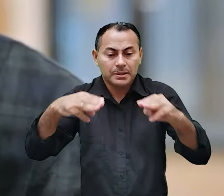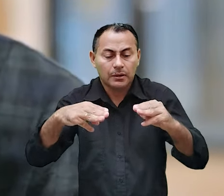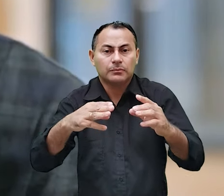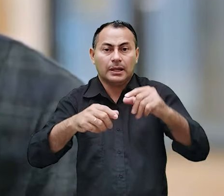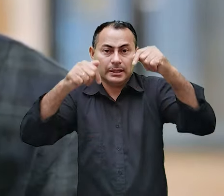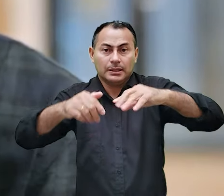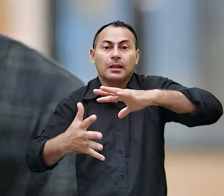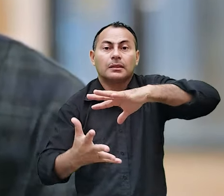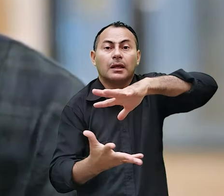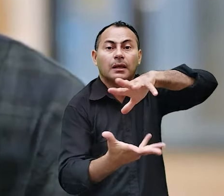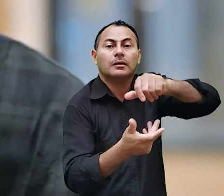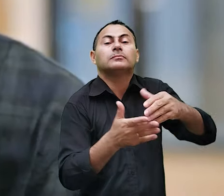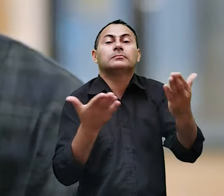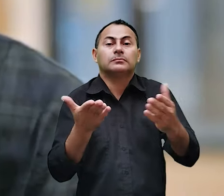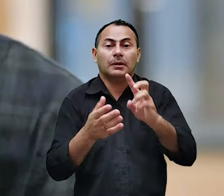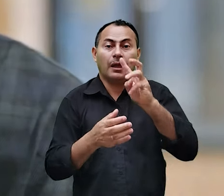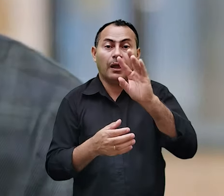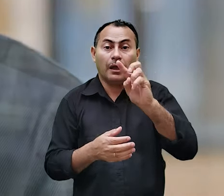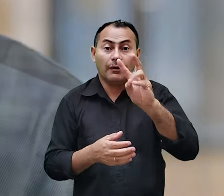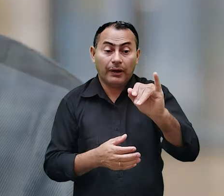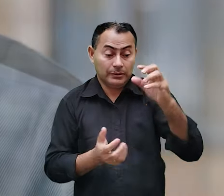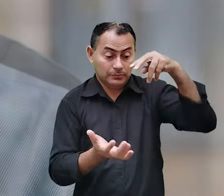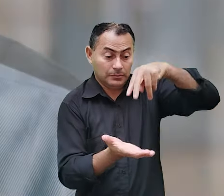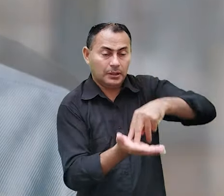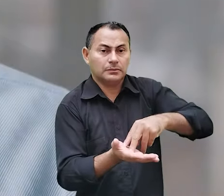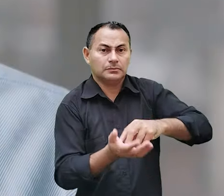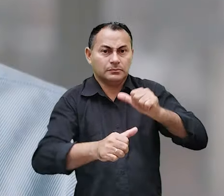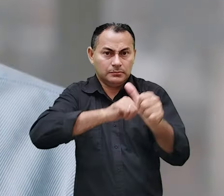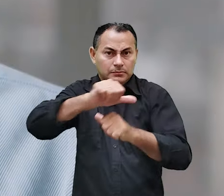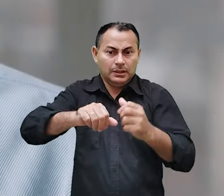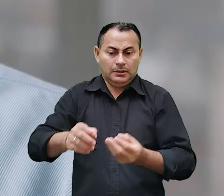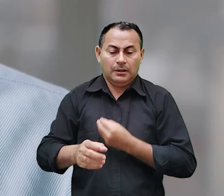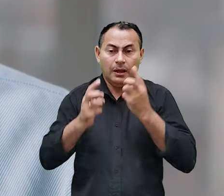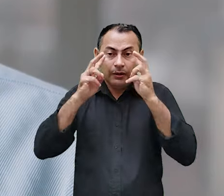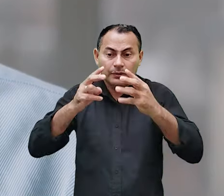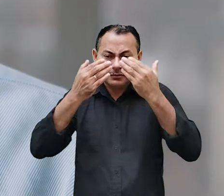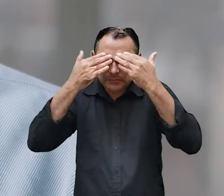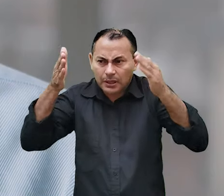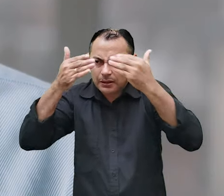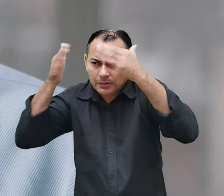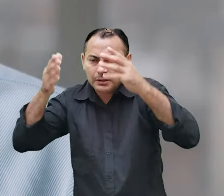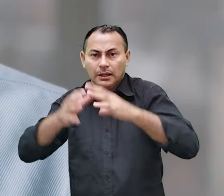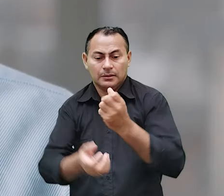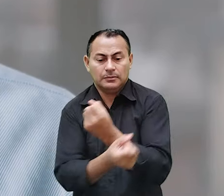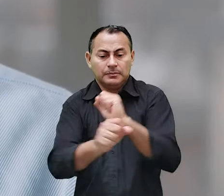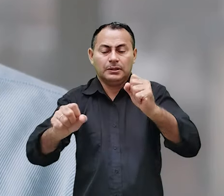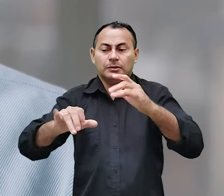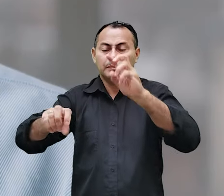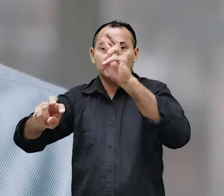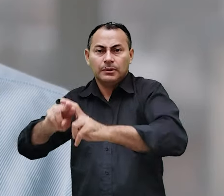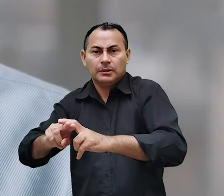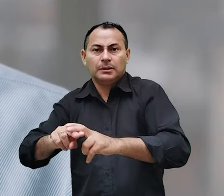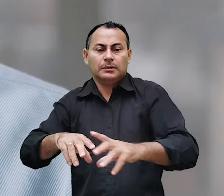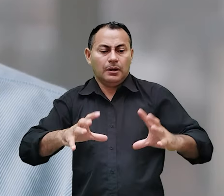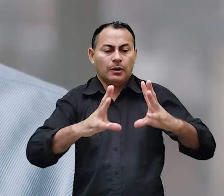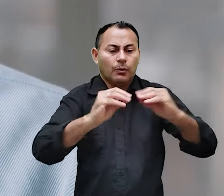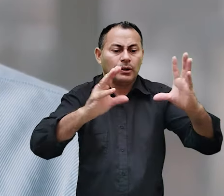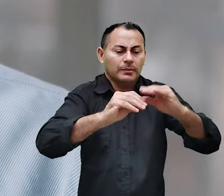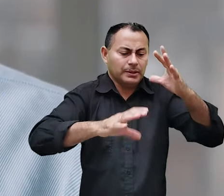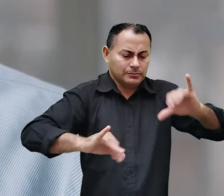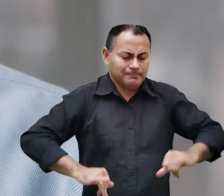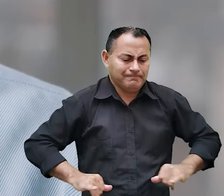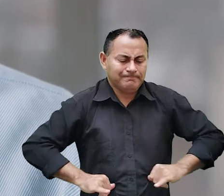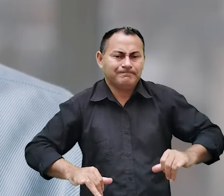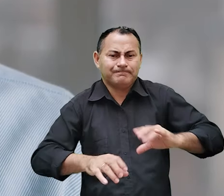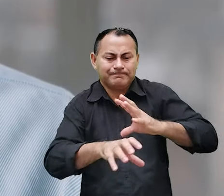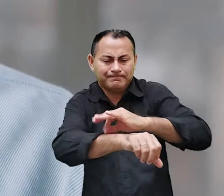e aplicação da missão dele na terra? Você vai participar com ele da restauração da visão ao cego, da libertação dos cativos e